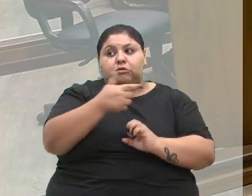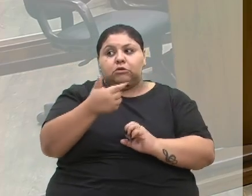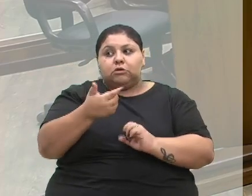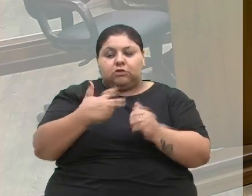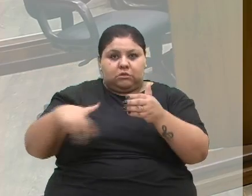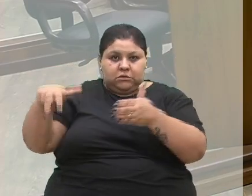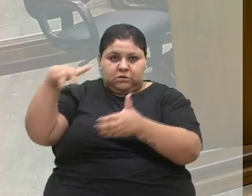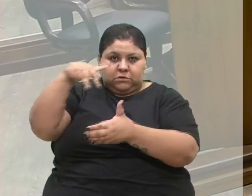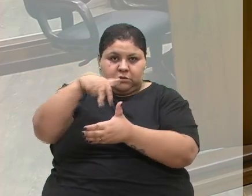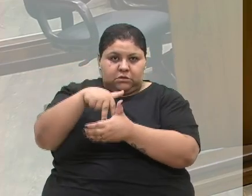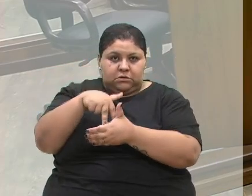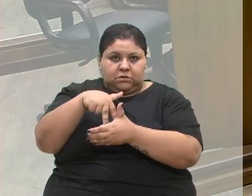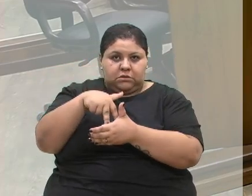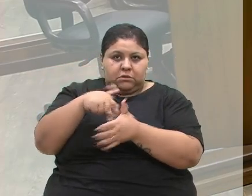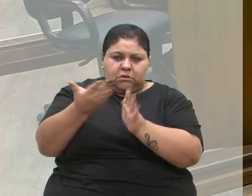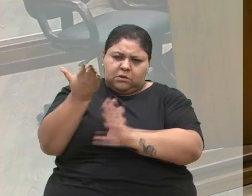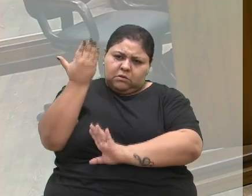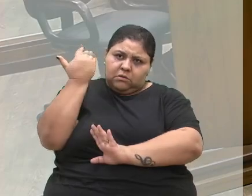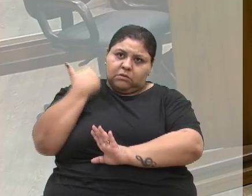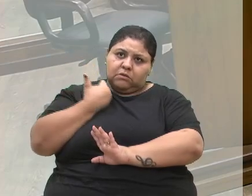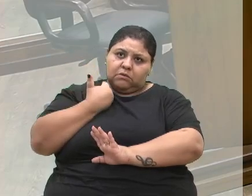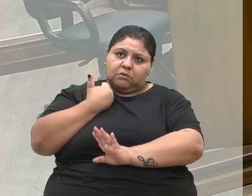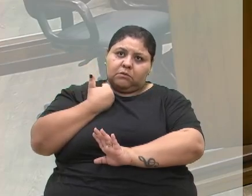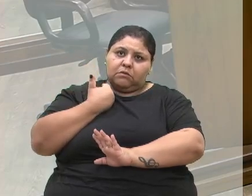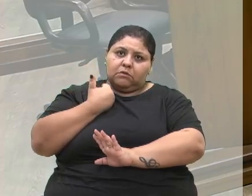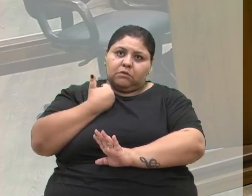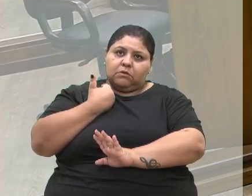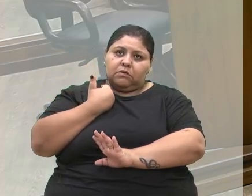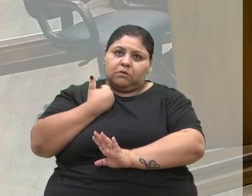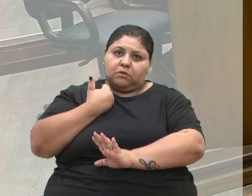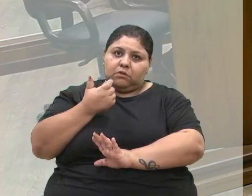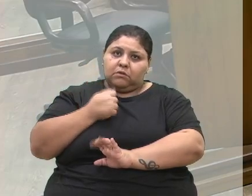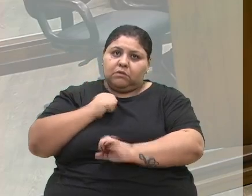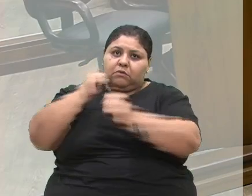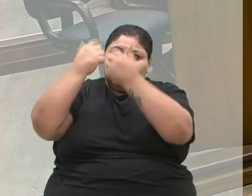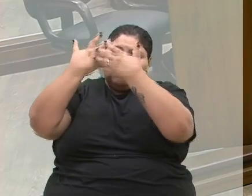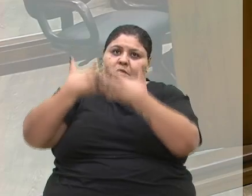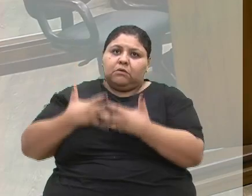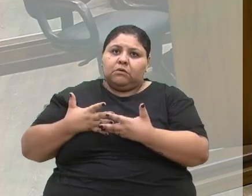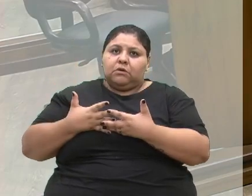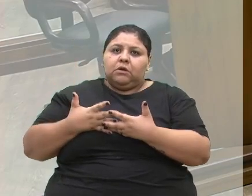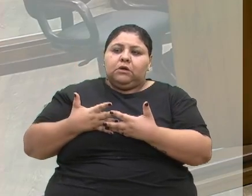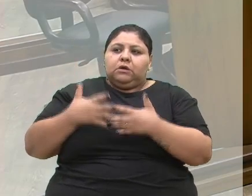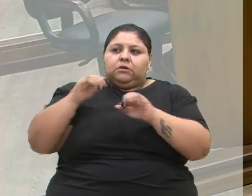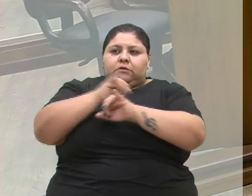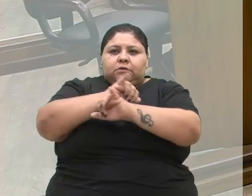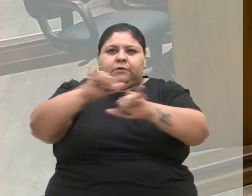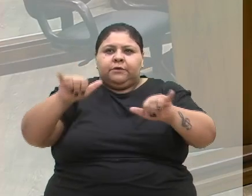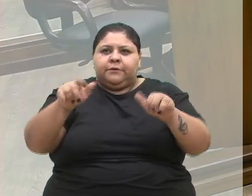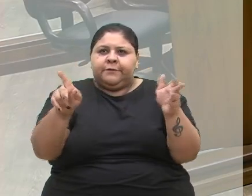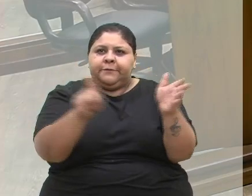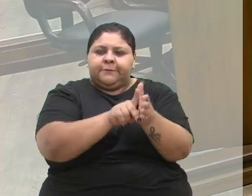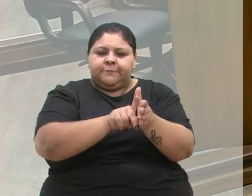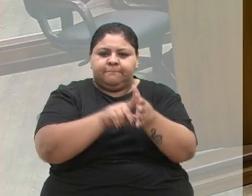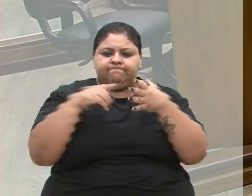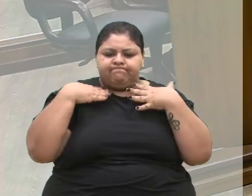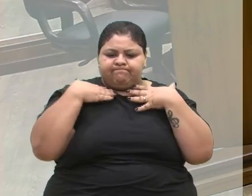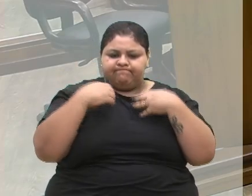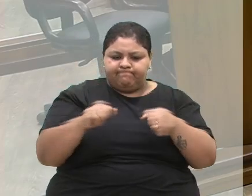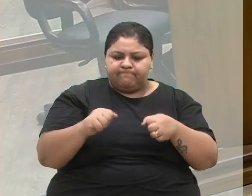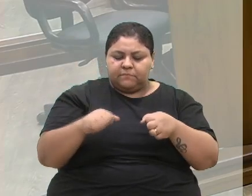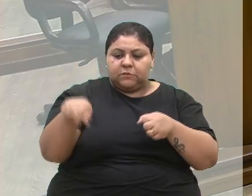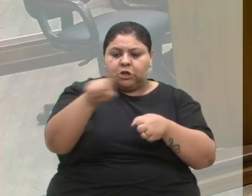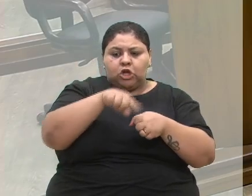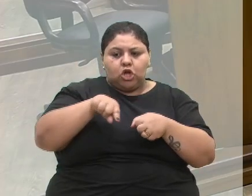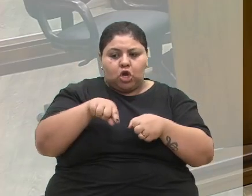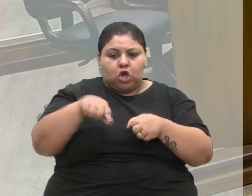grande expediente meu passado, a respeito que o levantamento que foi feito, segundo informações da própria secretaria, é